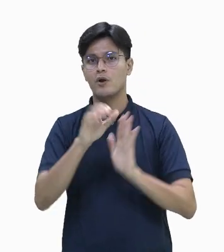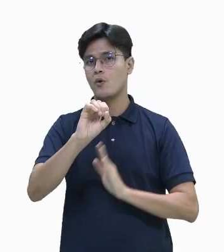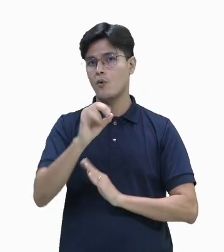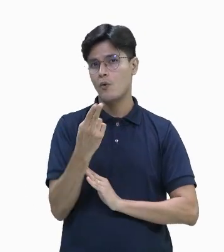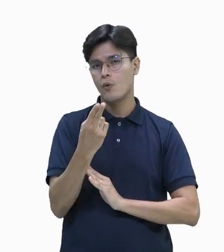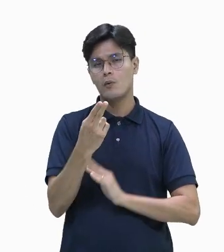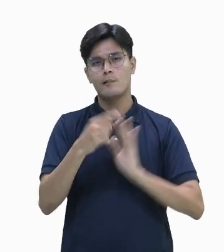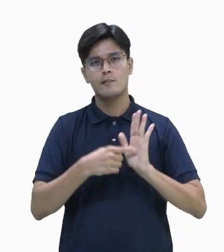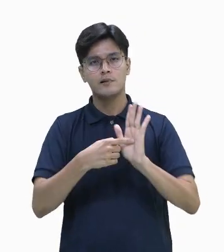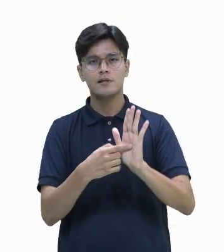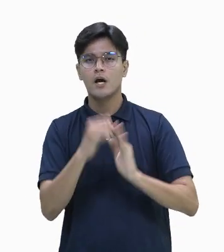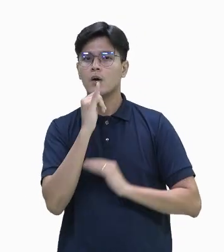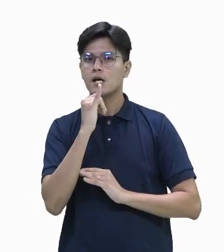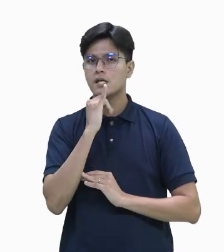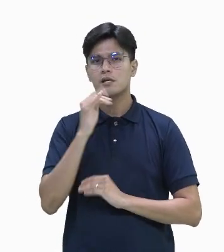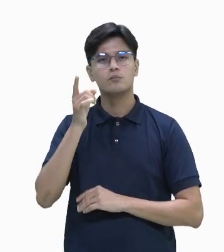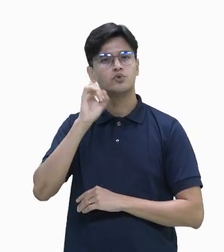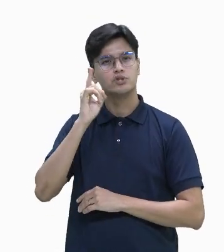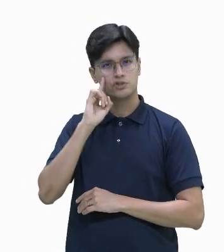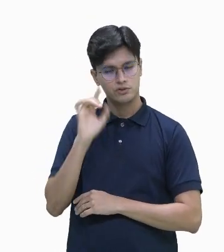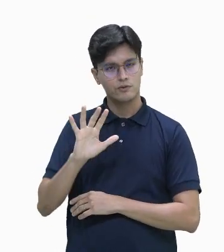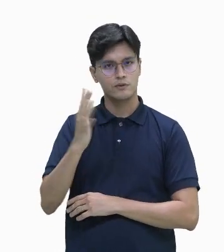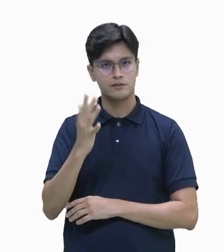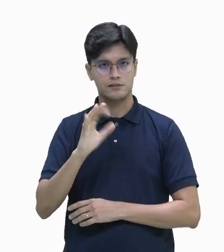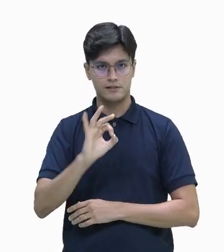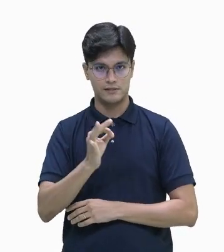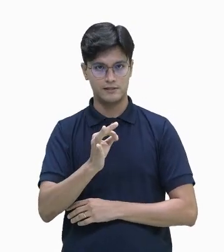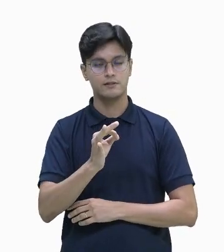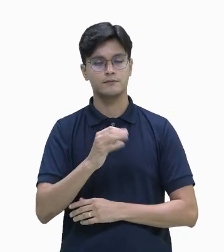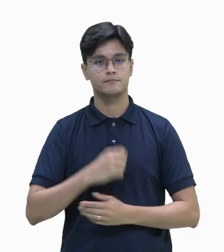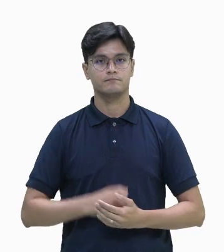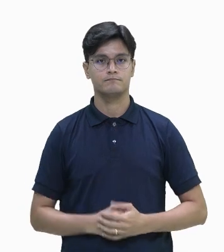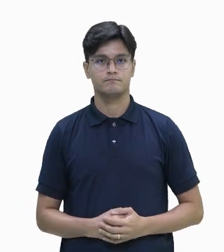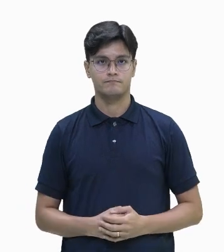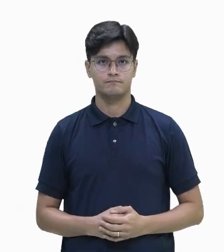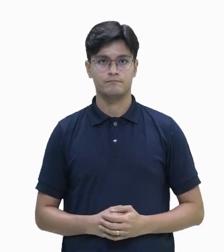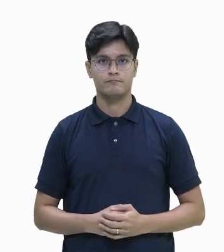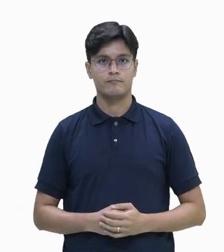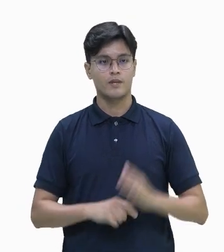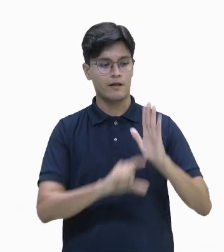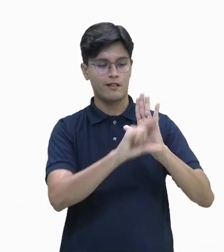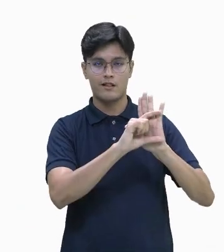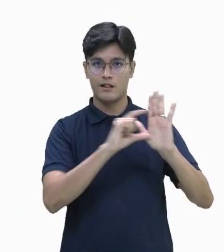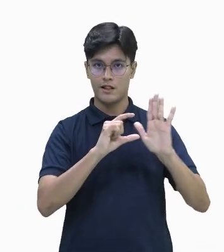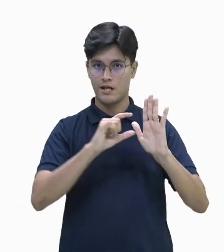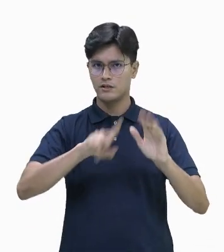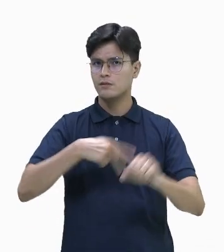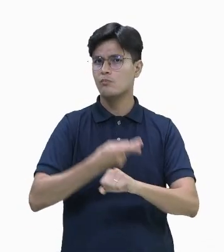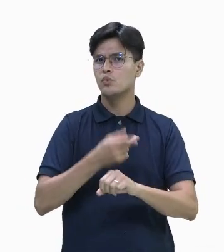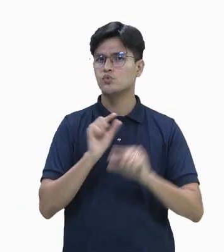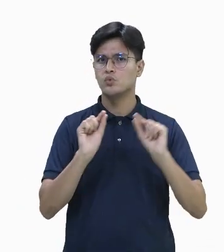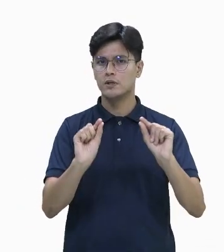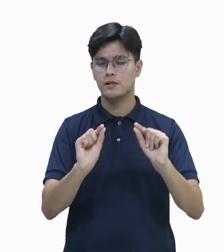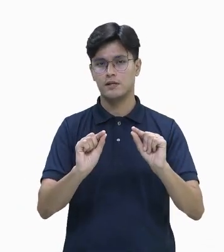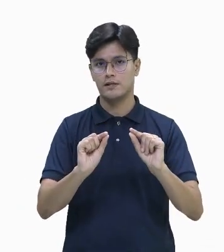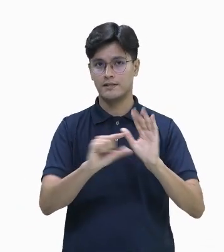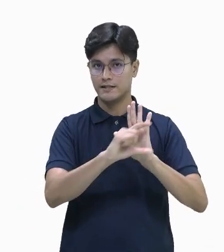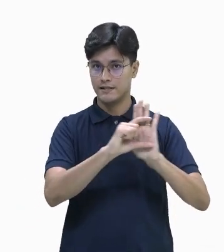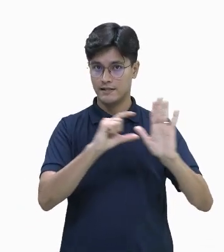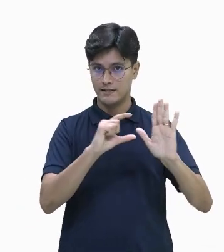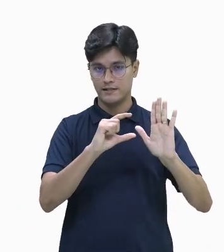do dia a dia. E junto e após esta contextualização, tem-se então